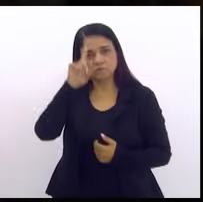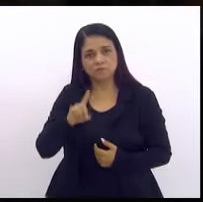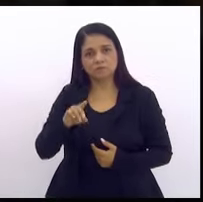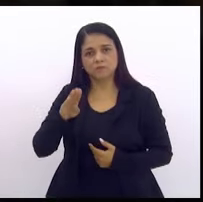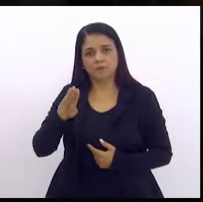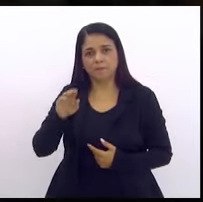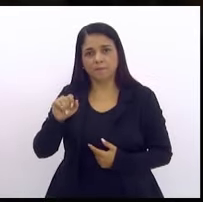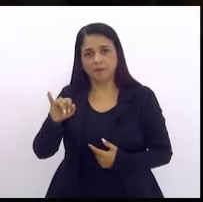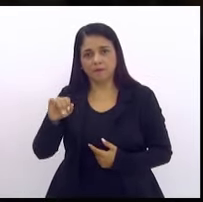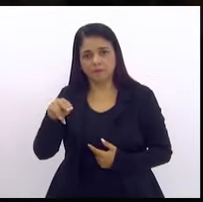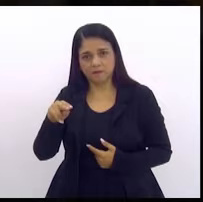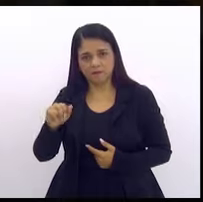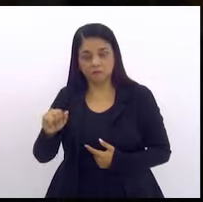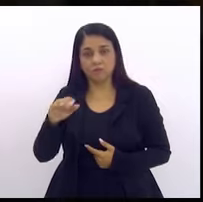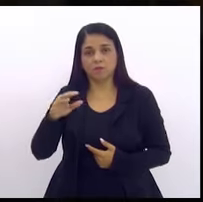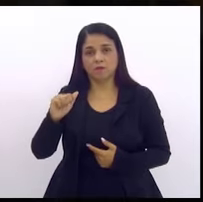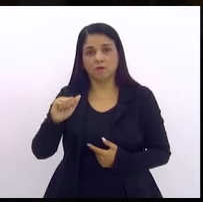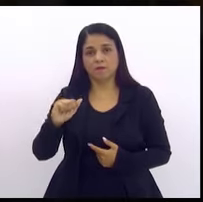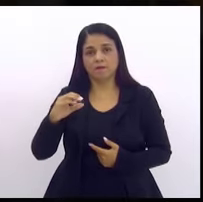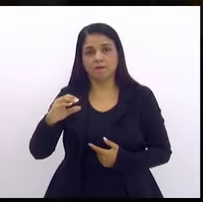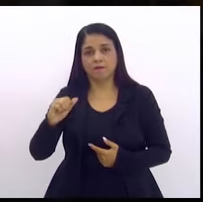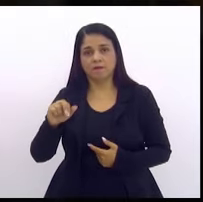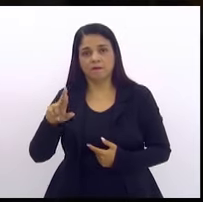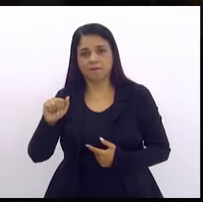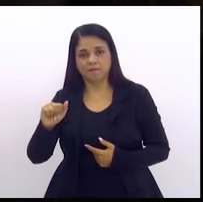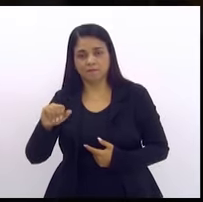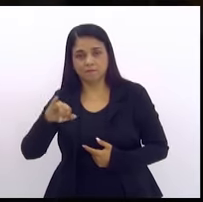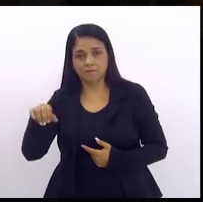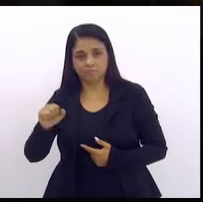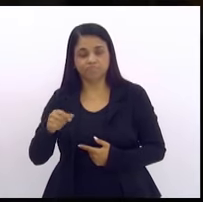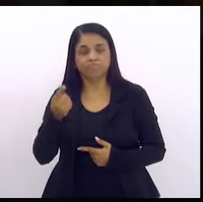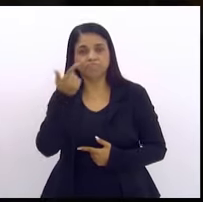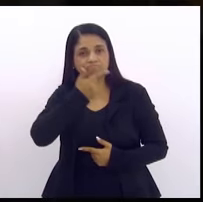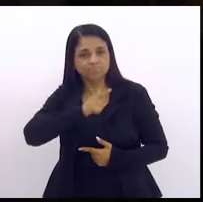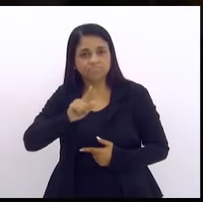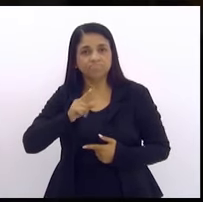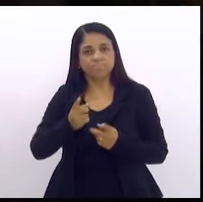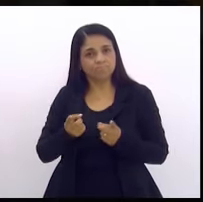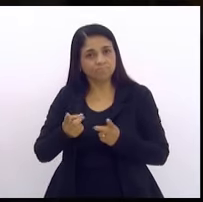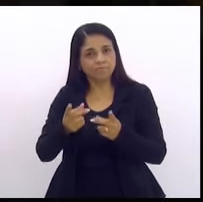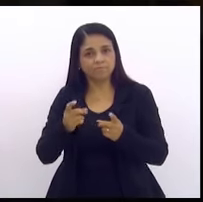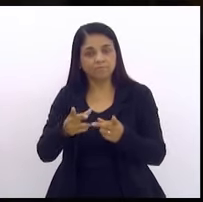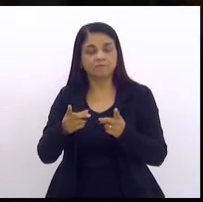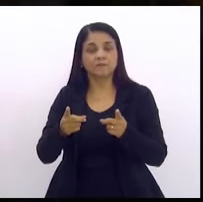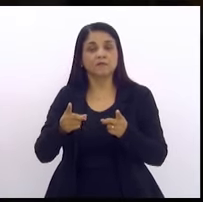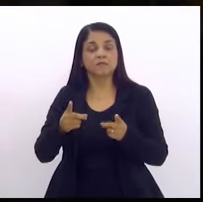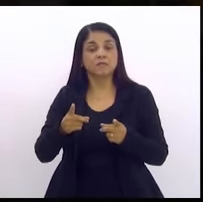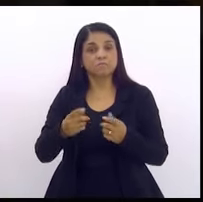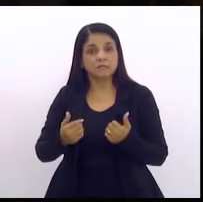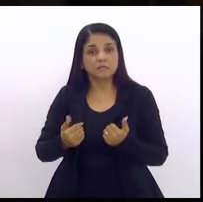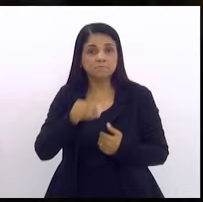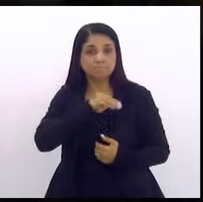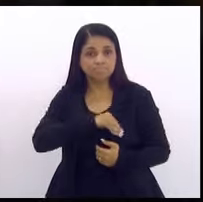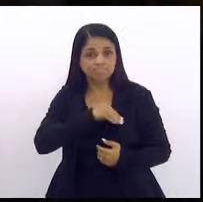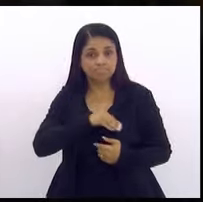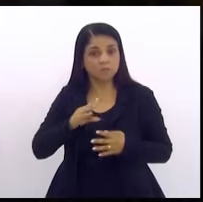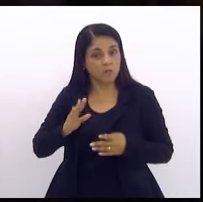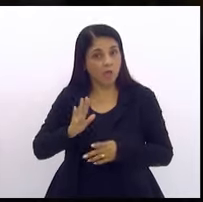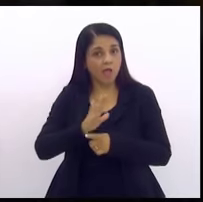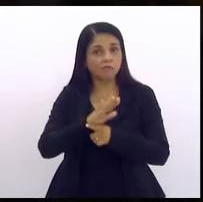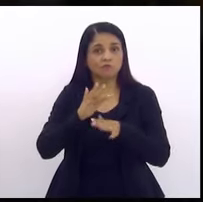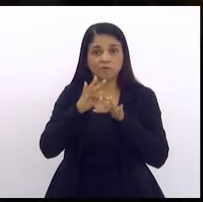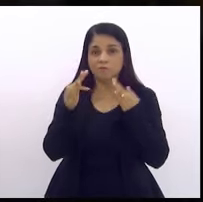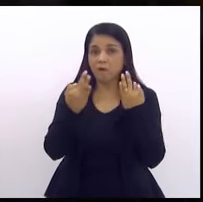de resguardar o seu sustento, porque esses acarajés, eles sustentam famílias inteiras. E aí